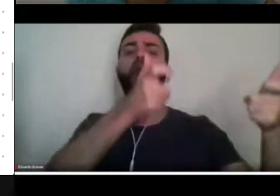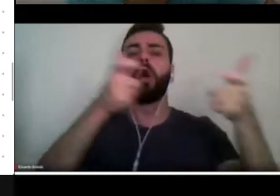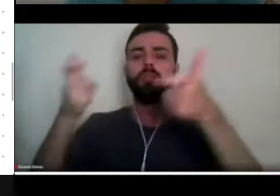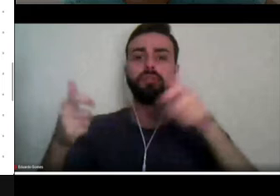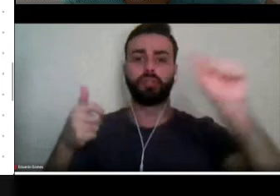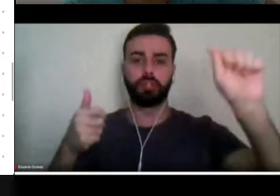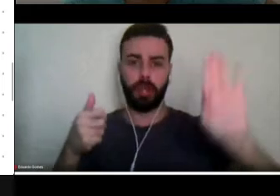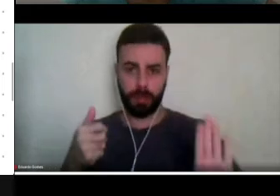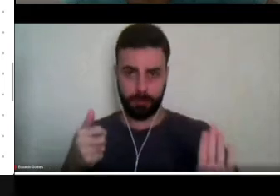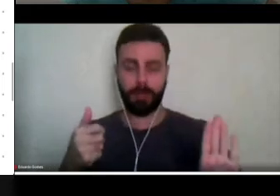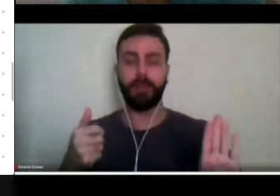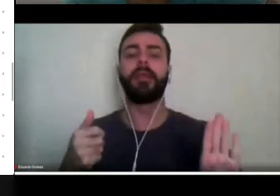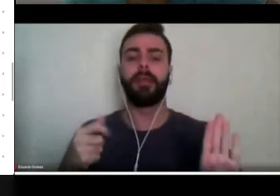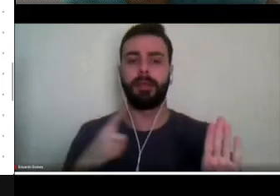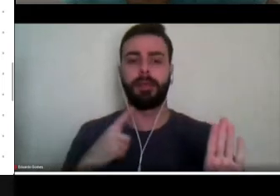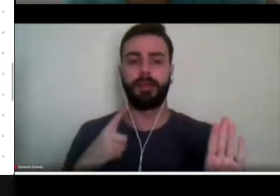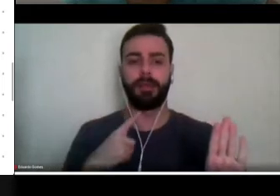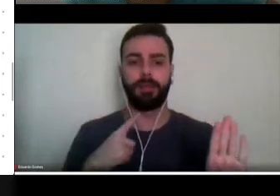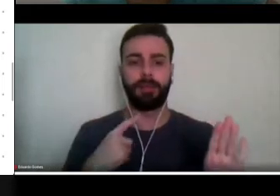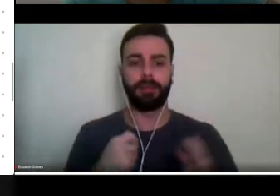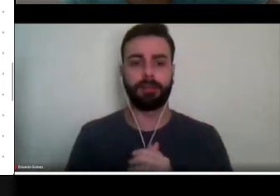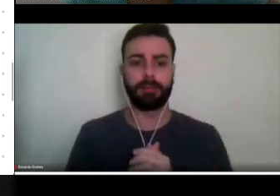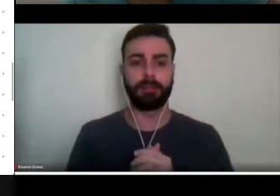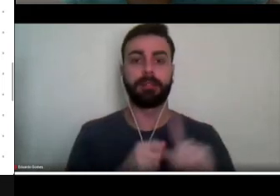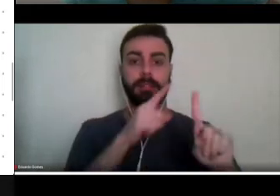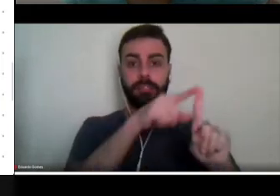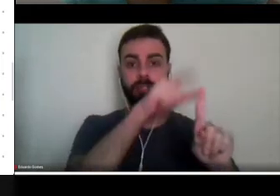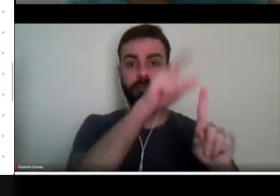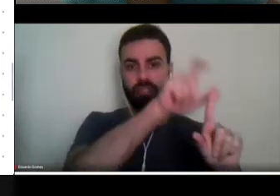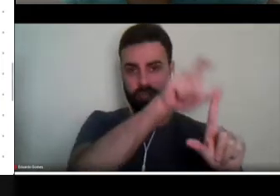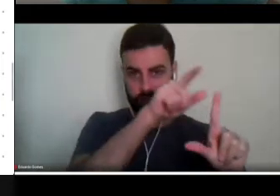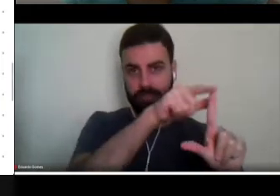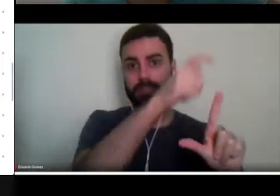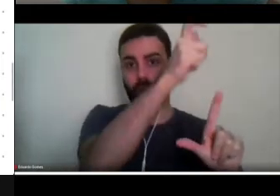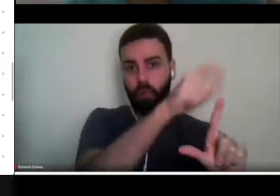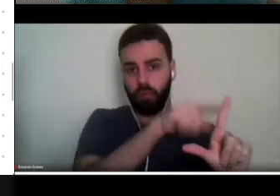B. Aí a pergunta